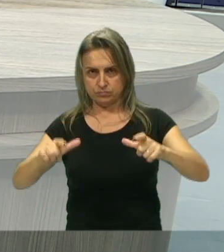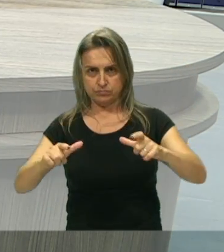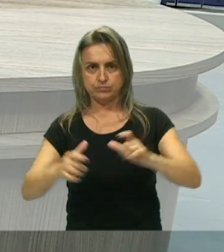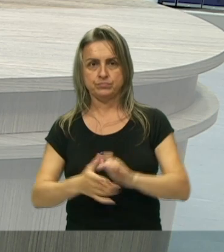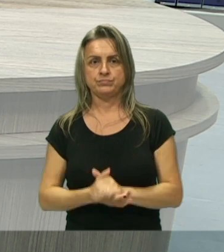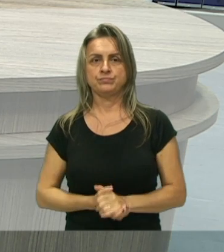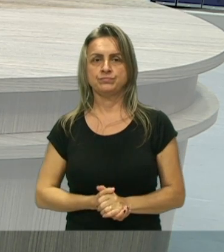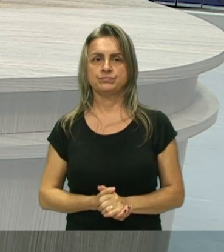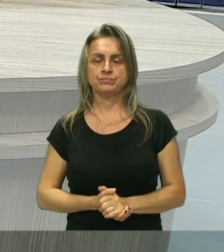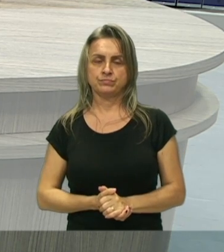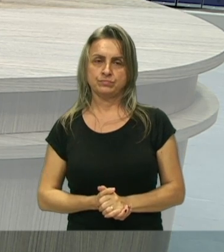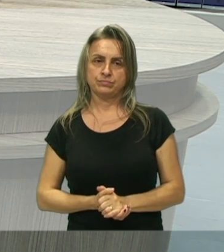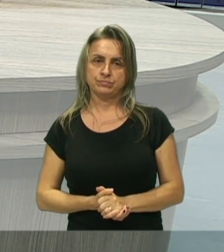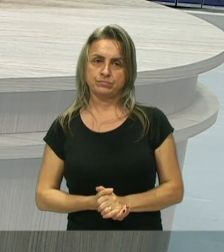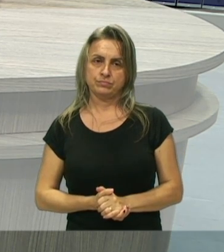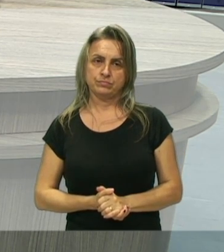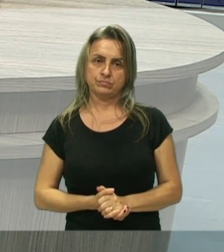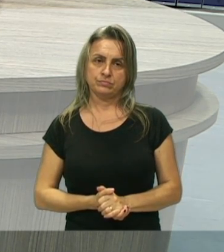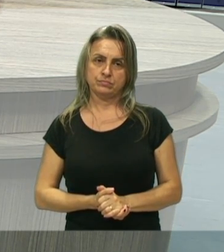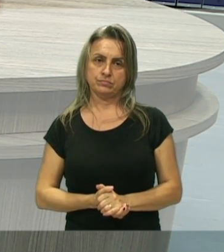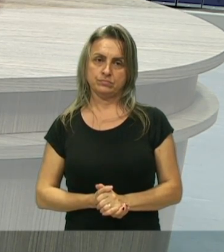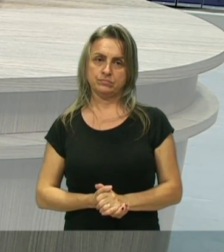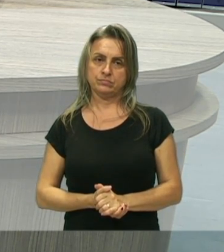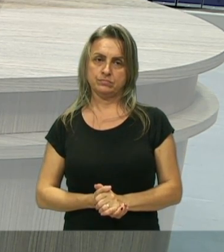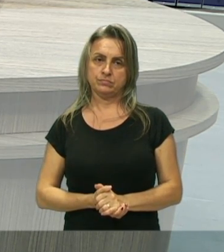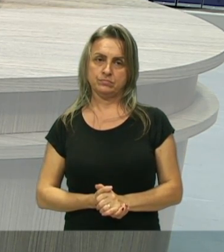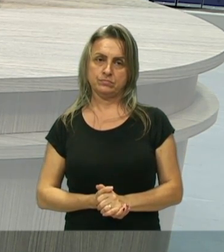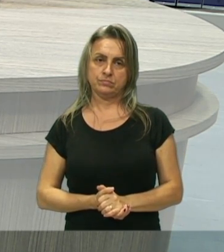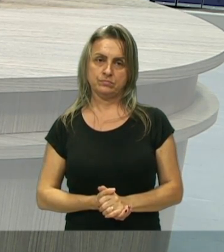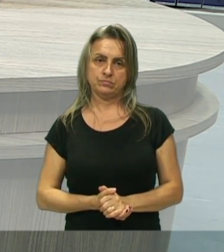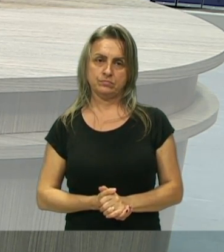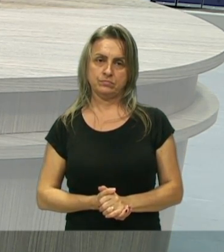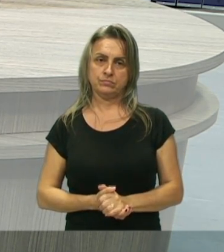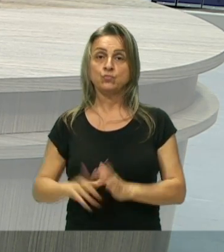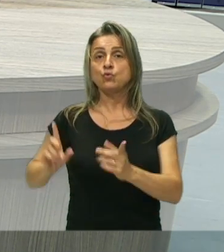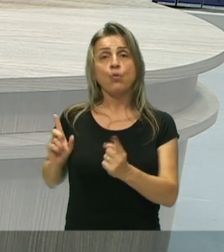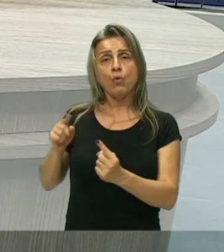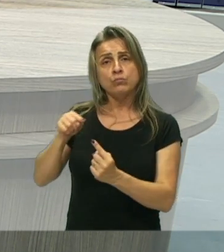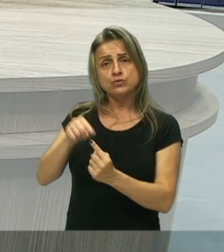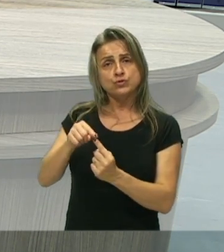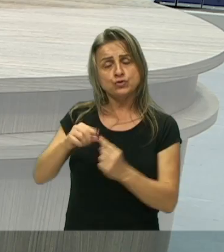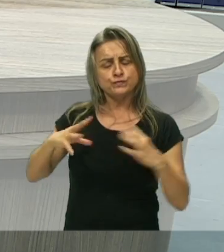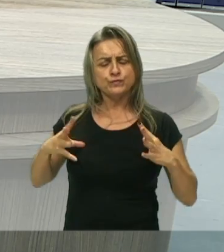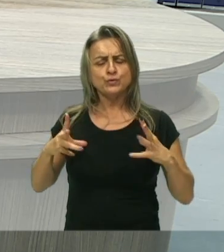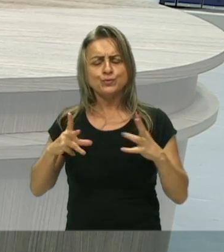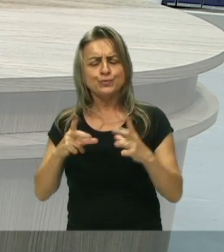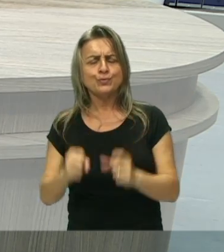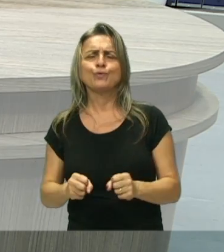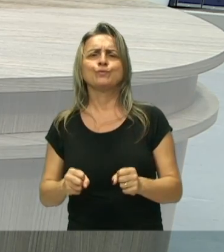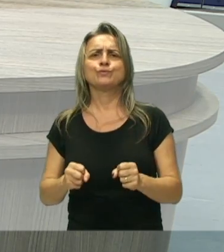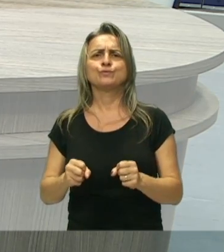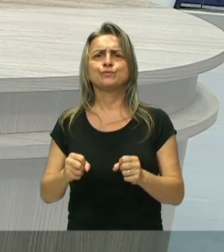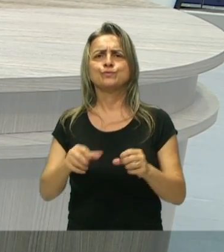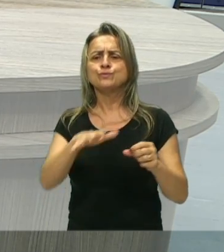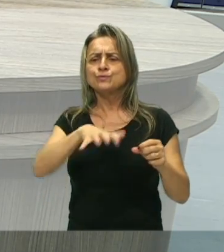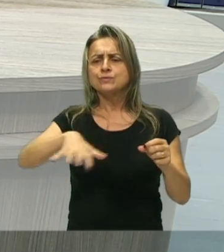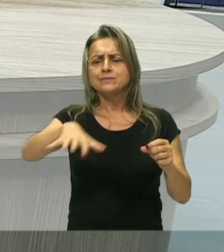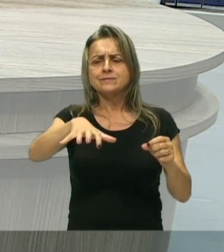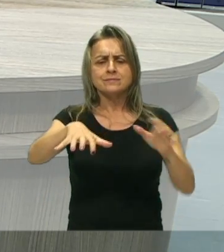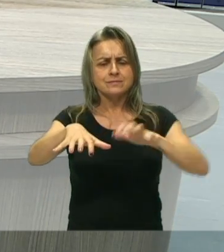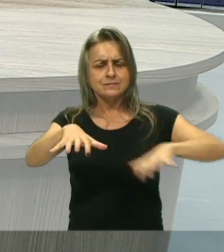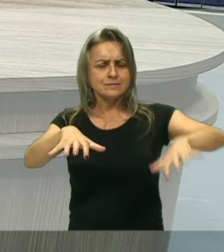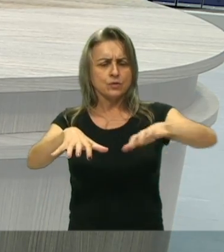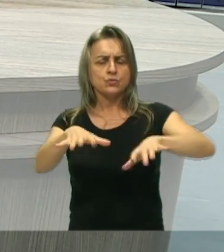Ou seja, a ideia é que todos os setores daqui de Itajaí organizados participem, né? Isso. De alguma forma. Sim. De alguma